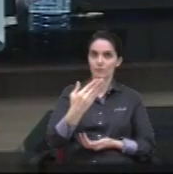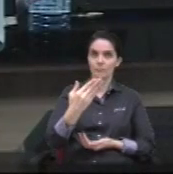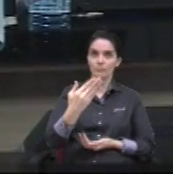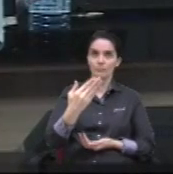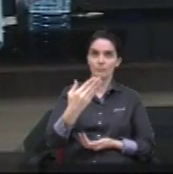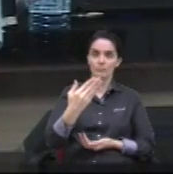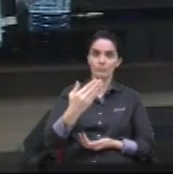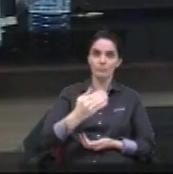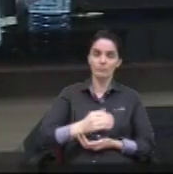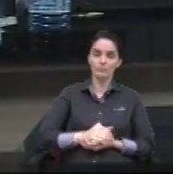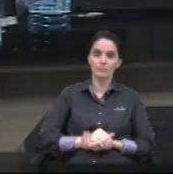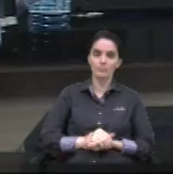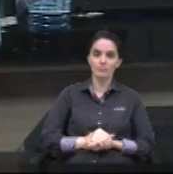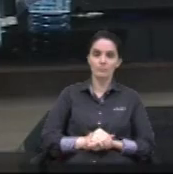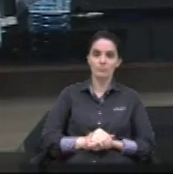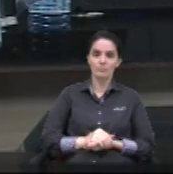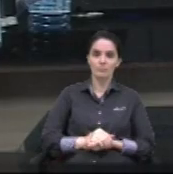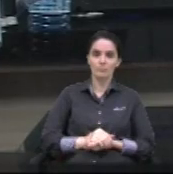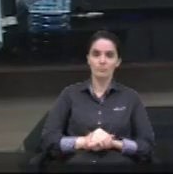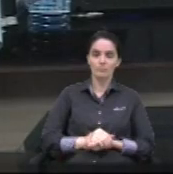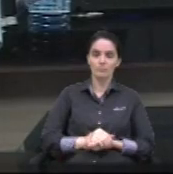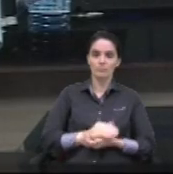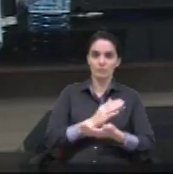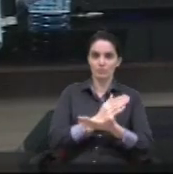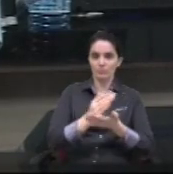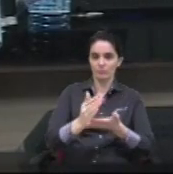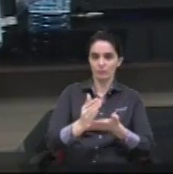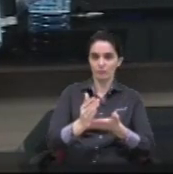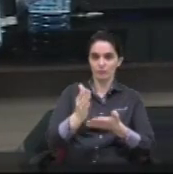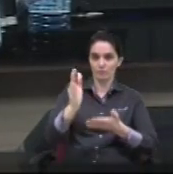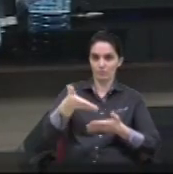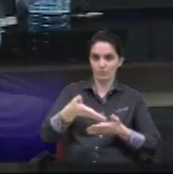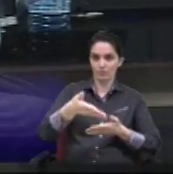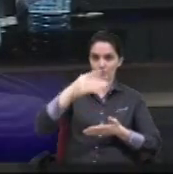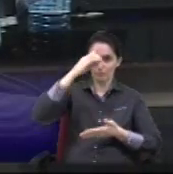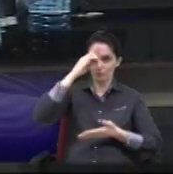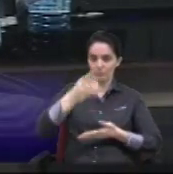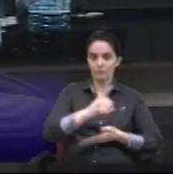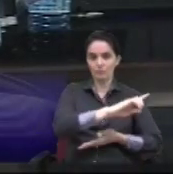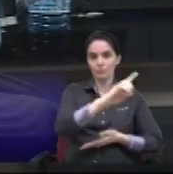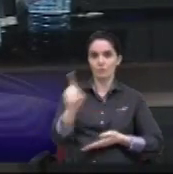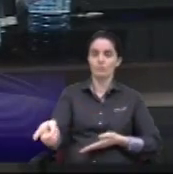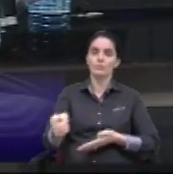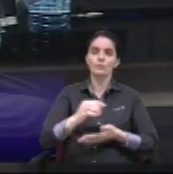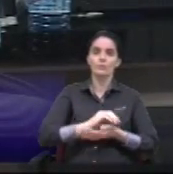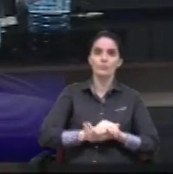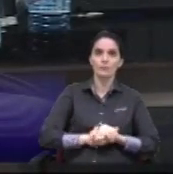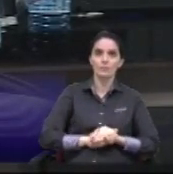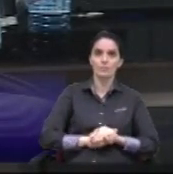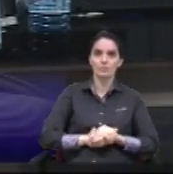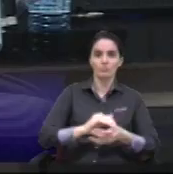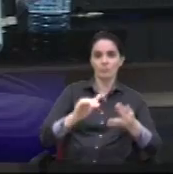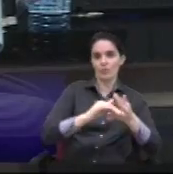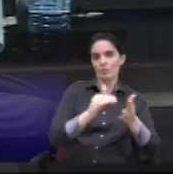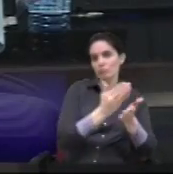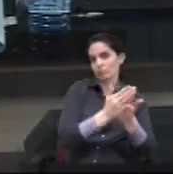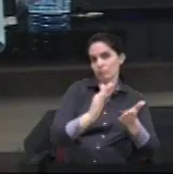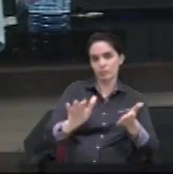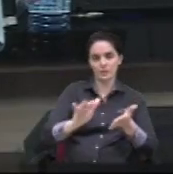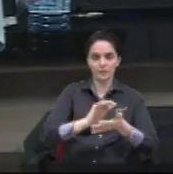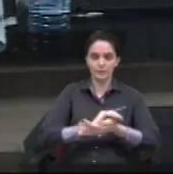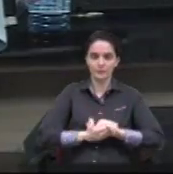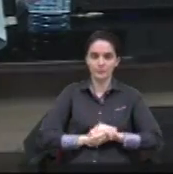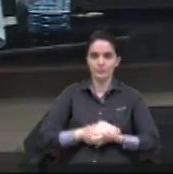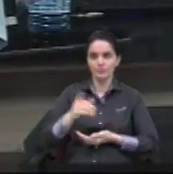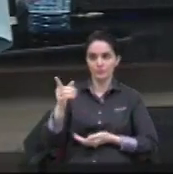que passe do expediente para a ordem do dia imediatamente. Tem intervalo regimental. Pedido de